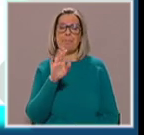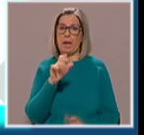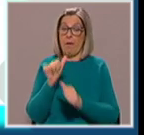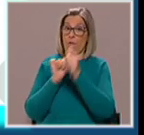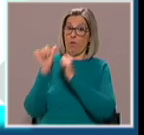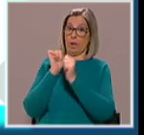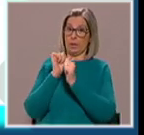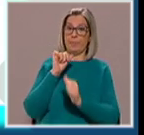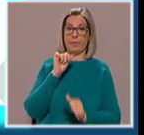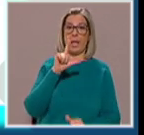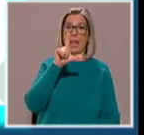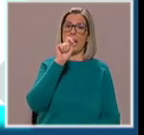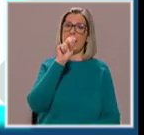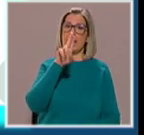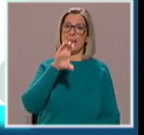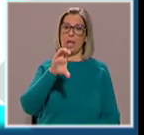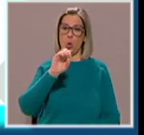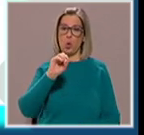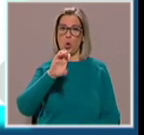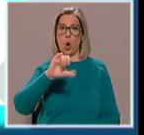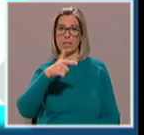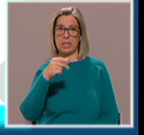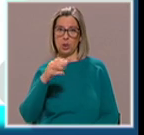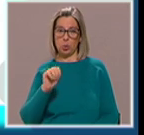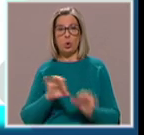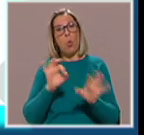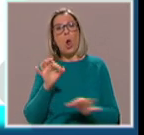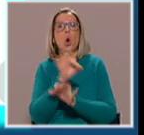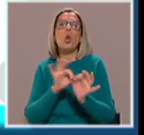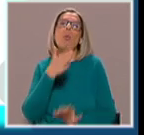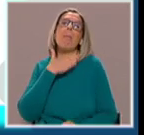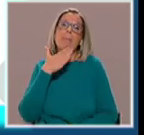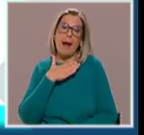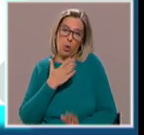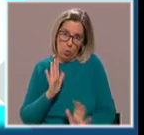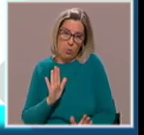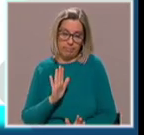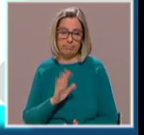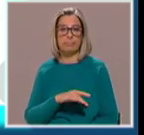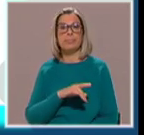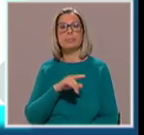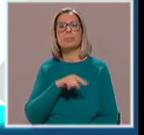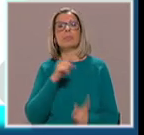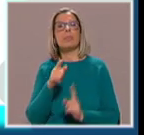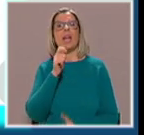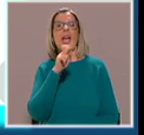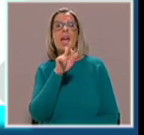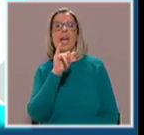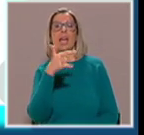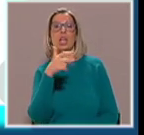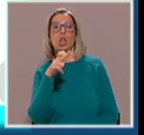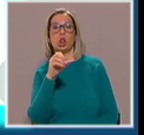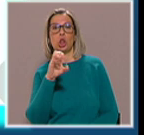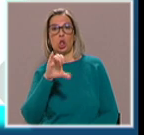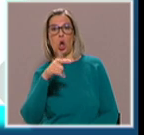voltar atrás. Os leucócitos são também chamados de glóbulos brancos. Penso que já saberão, mas vou reforçar. Os eritrócitos têm vários nomes.